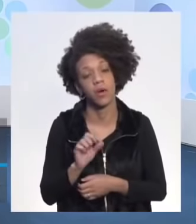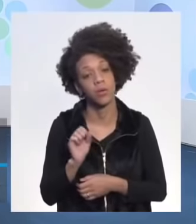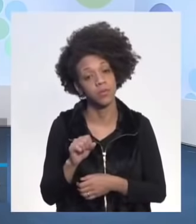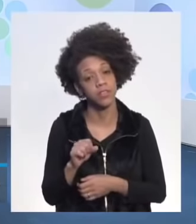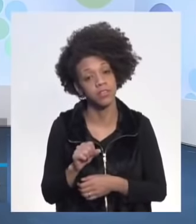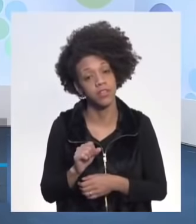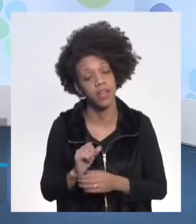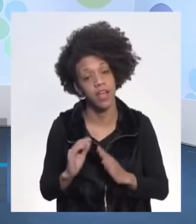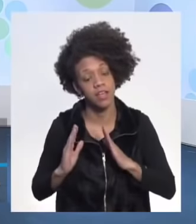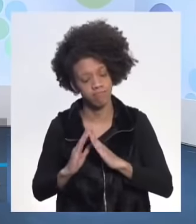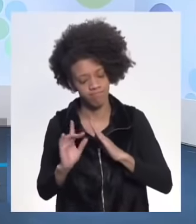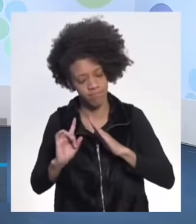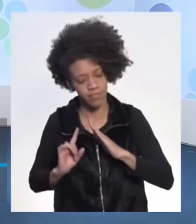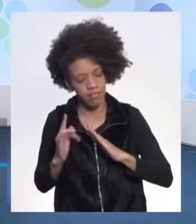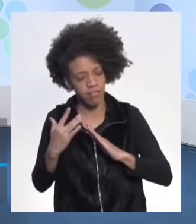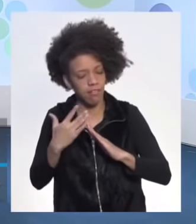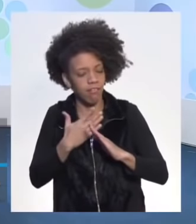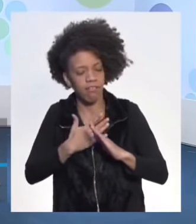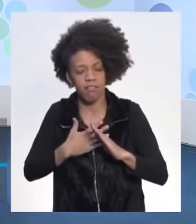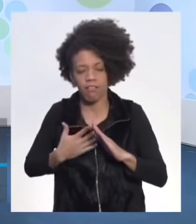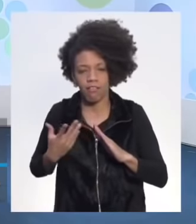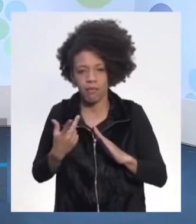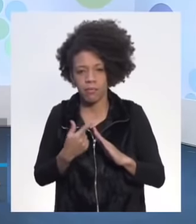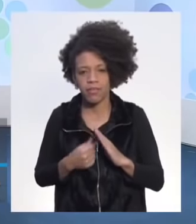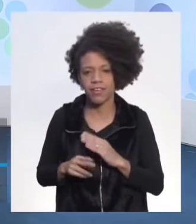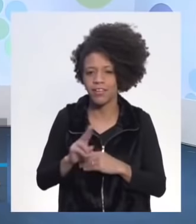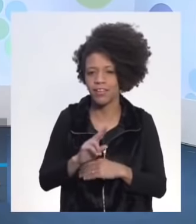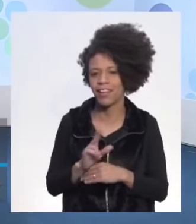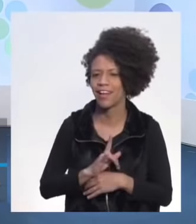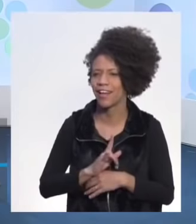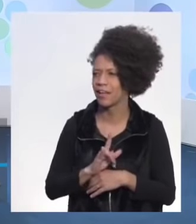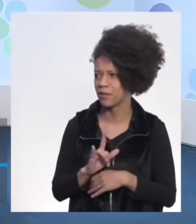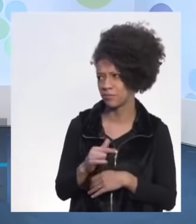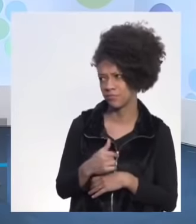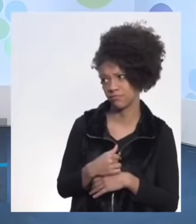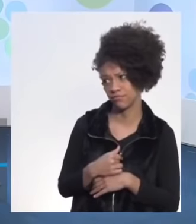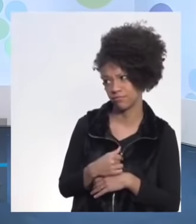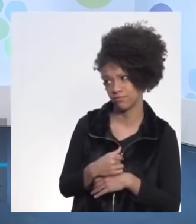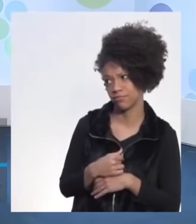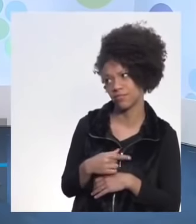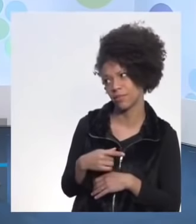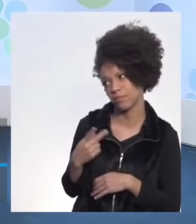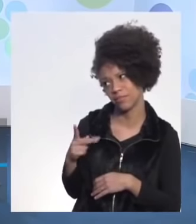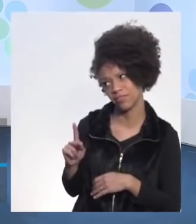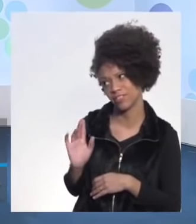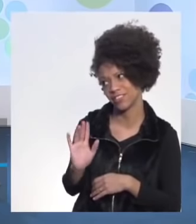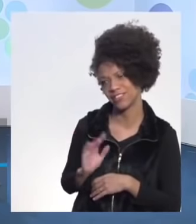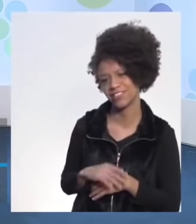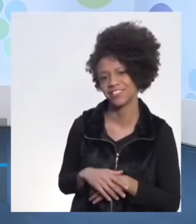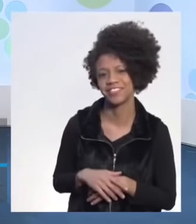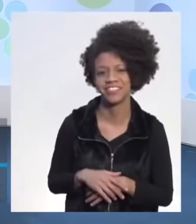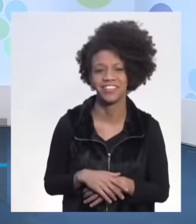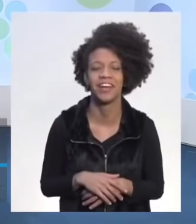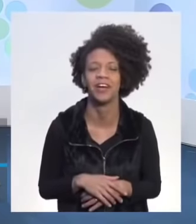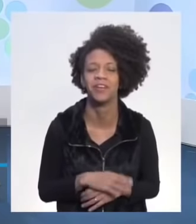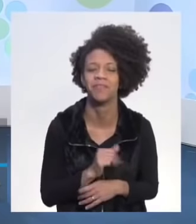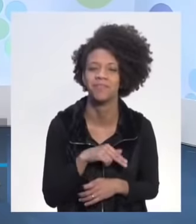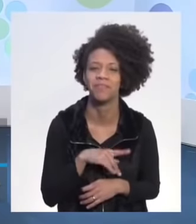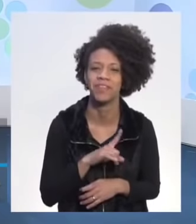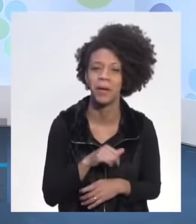estar em casa é ótimo. Fala meu nome, eu te amo. Ó, é pra você. Pronto, falamos. A Amanda colocou que